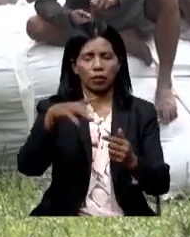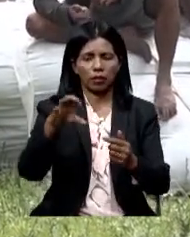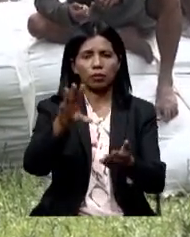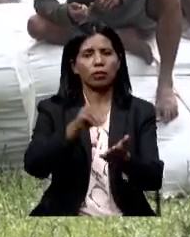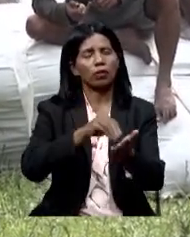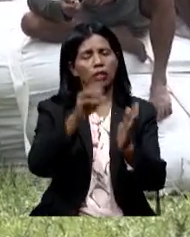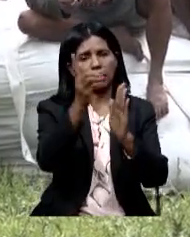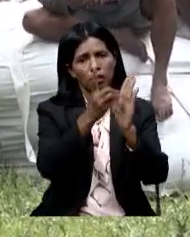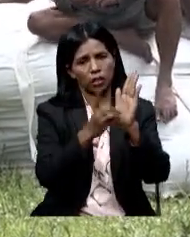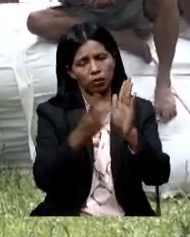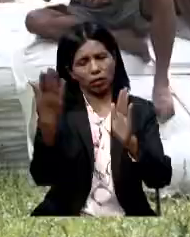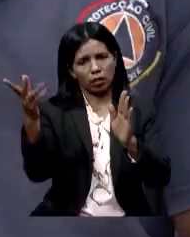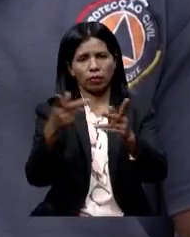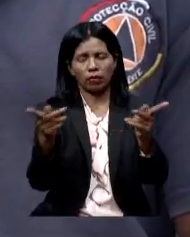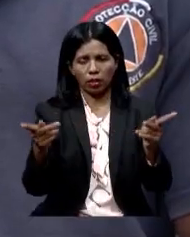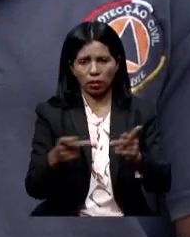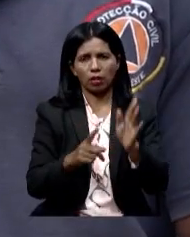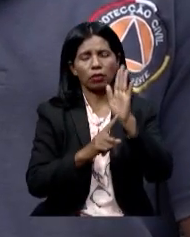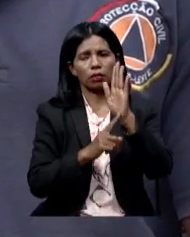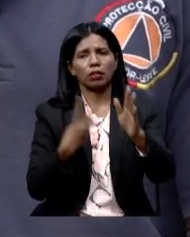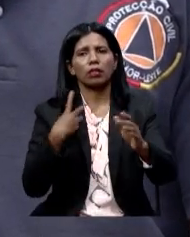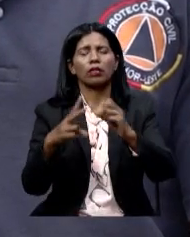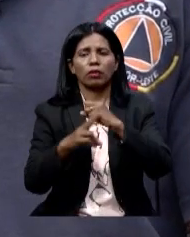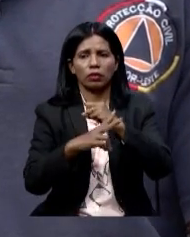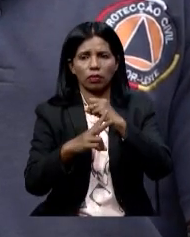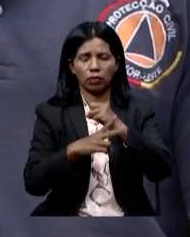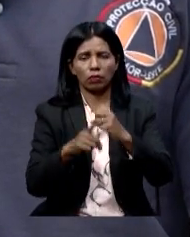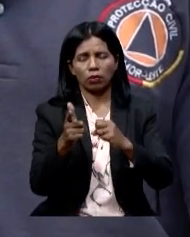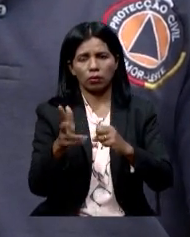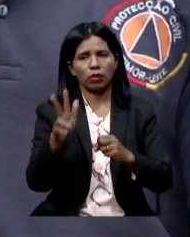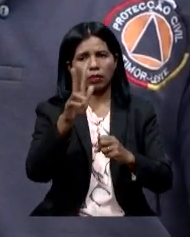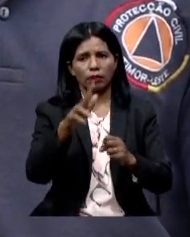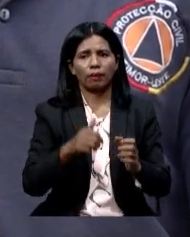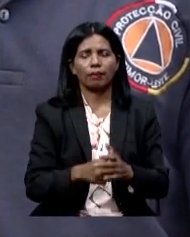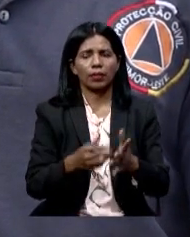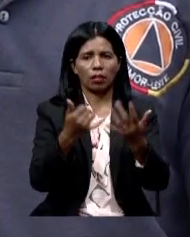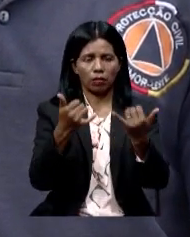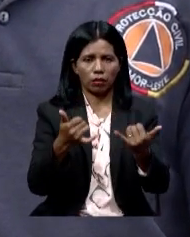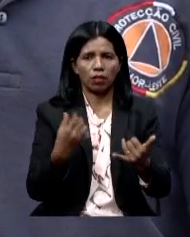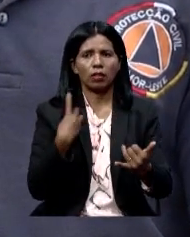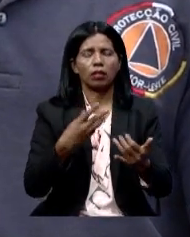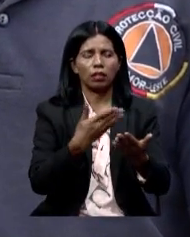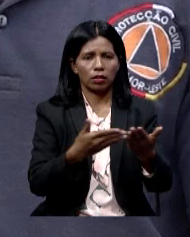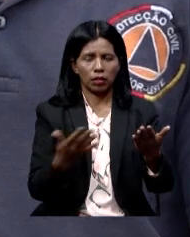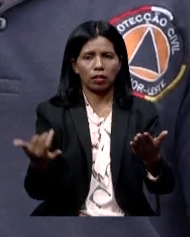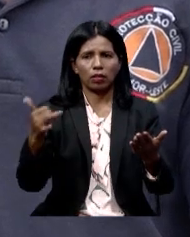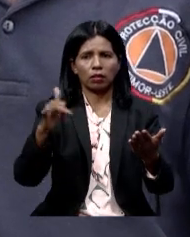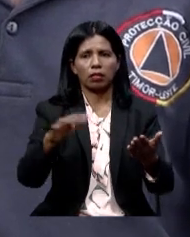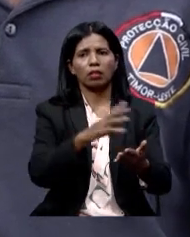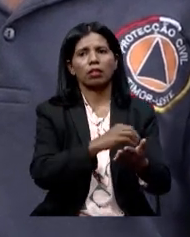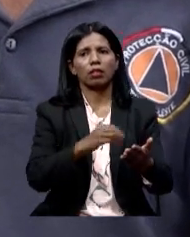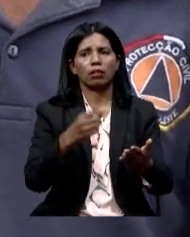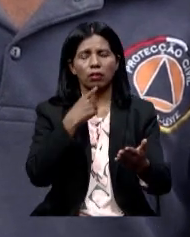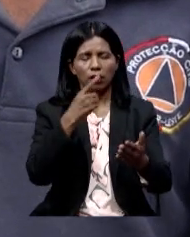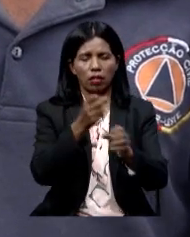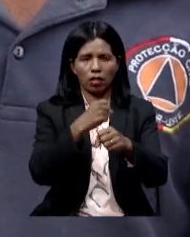terreno, a tudo gata, ita, e a vítima a moto, Ronor Sintolo. E agora lhe dão material, recuperação,